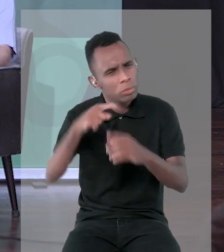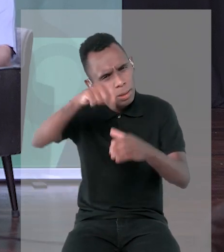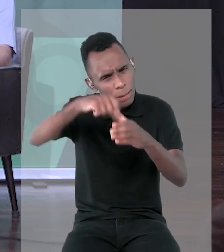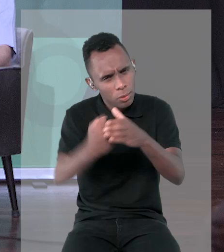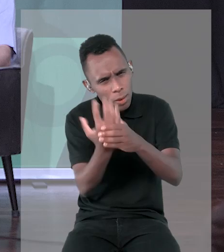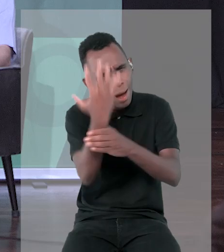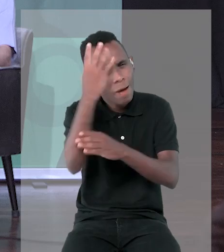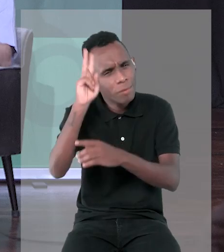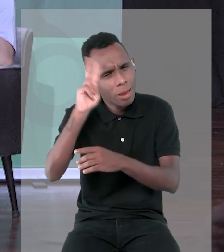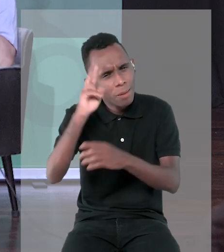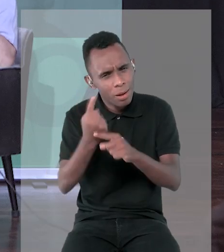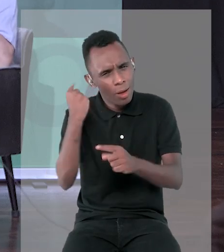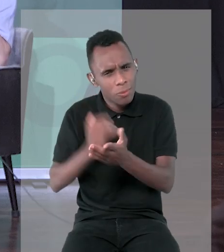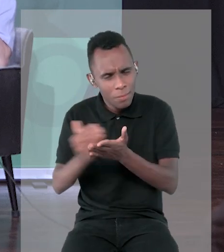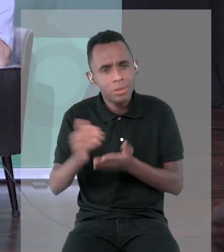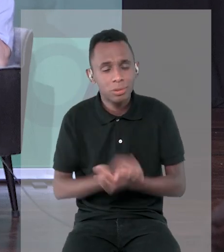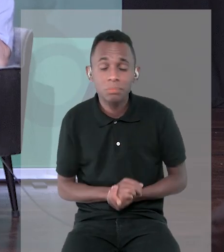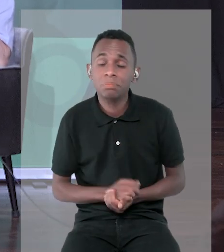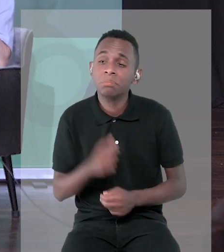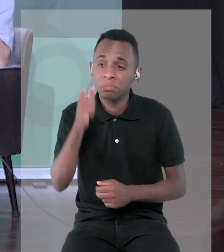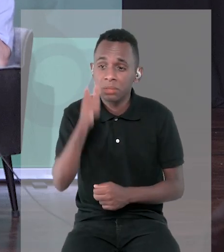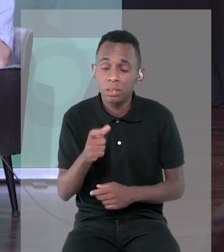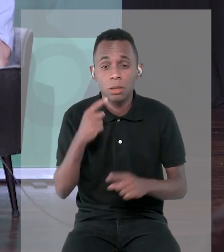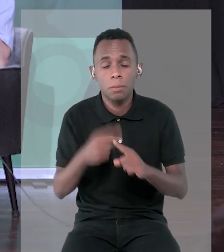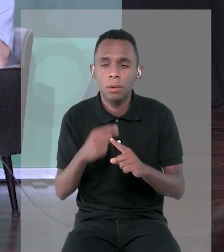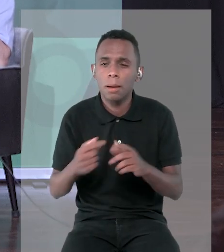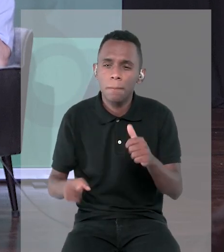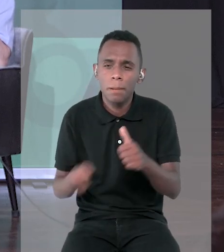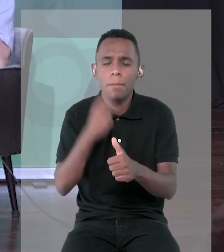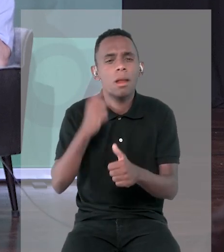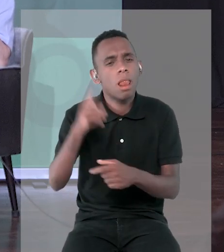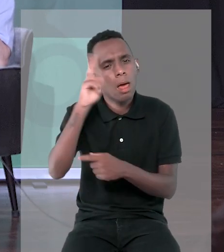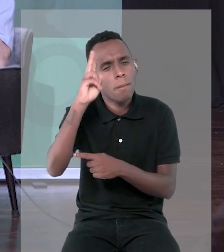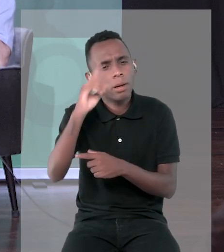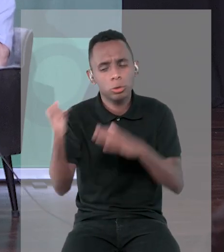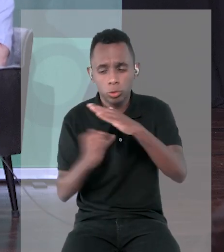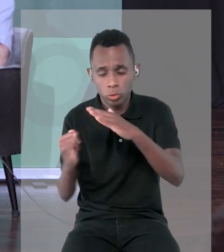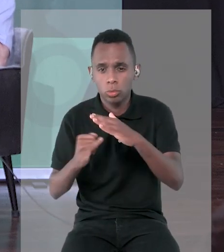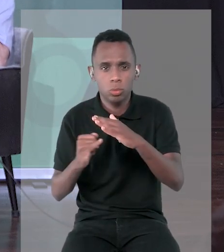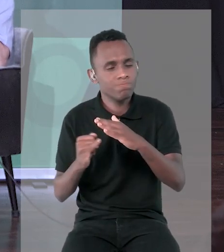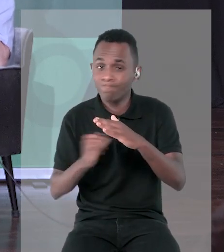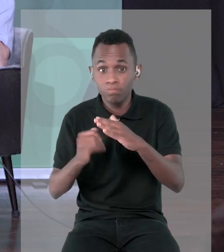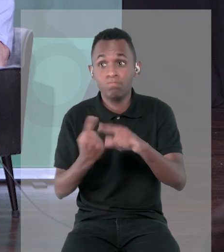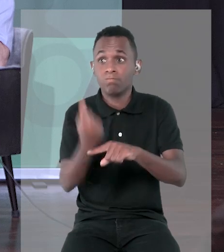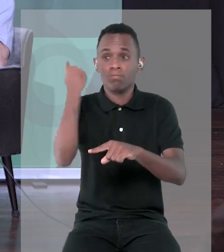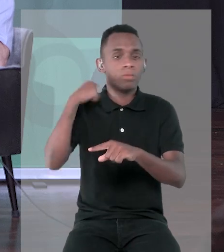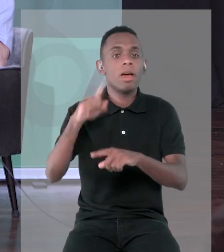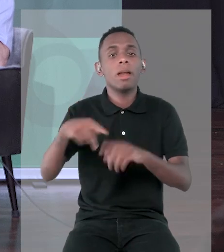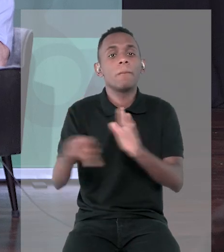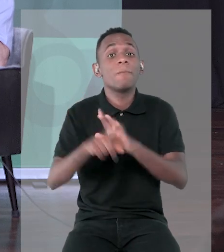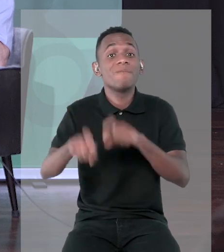árvores lá no início, não foi? Olha, é interessante porque a minha primeira lembrança do Instituto é na época que ele ainda não era um instituto, ele era a